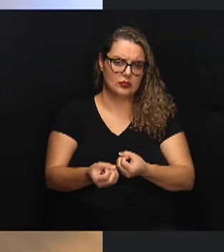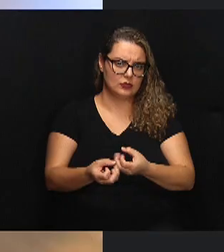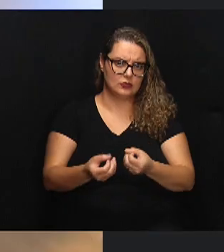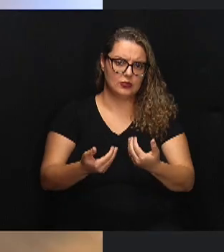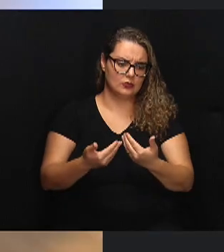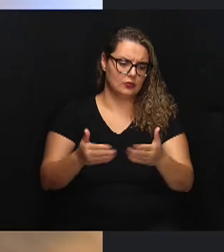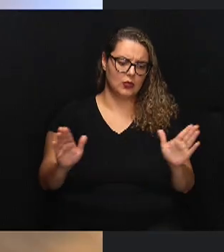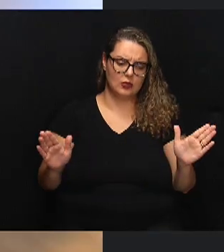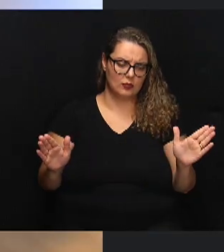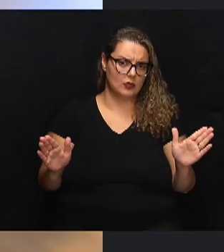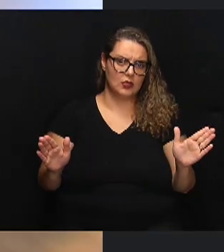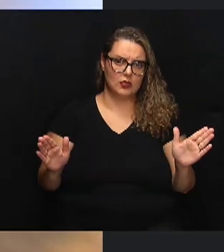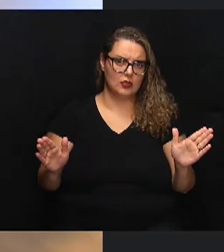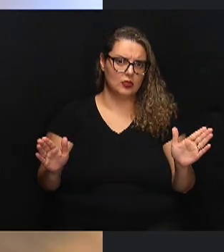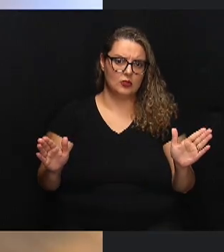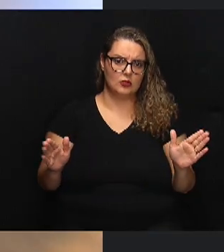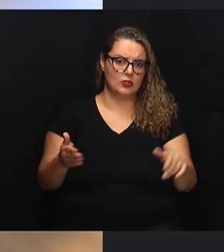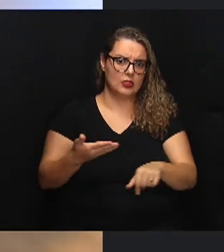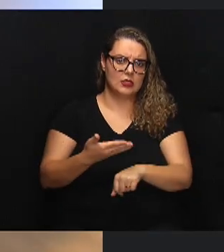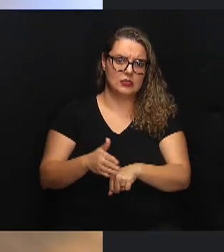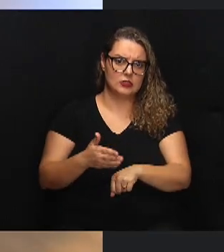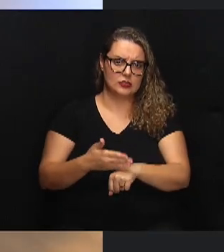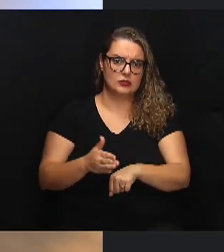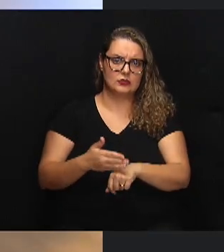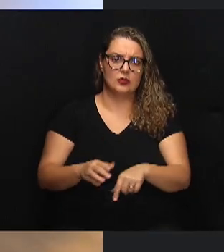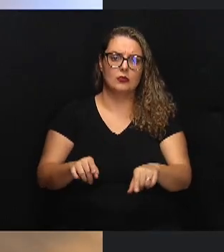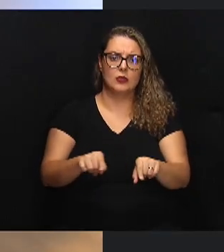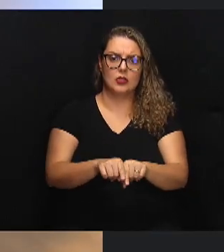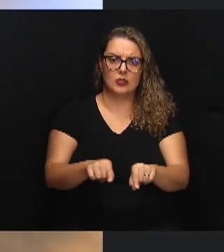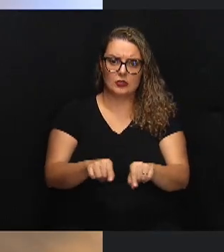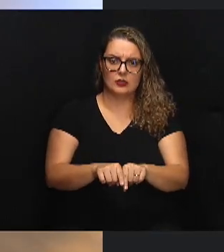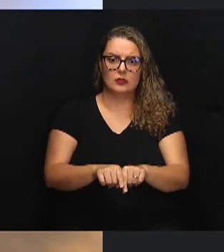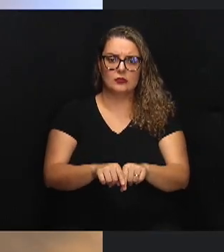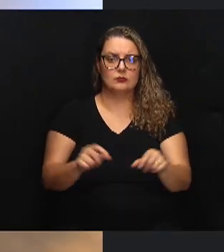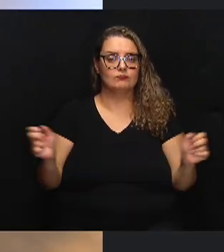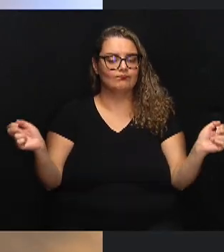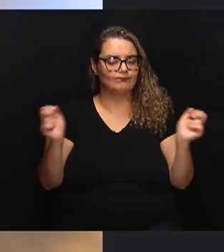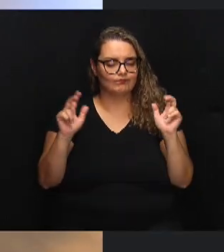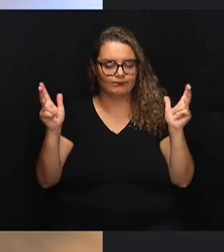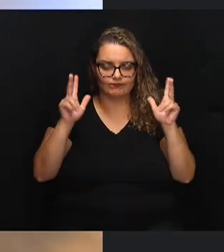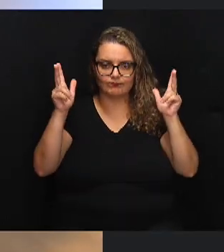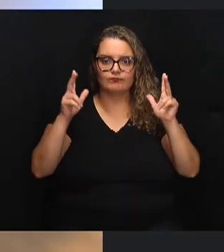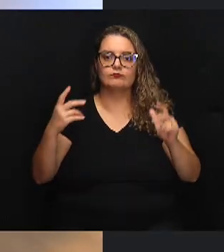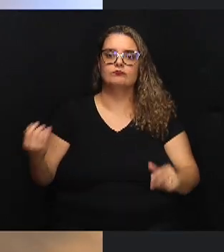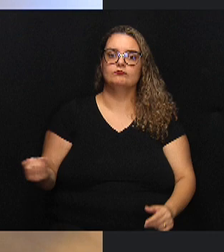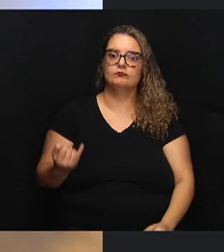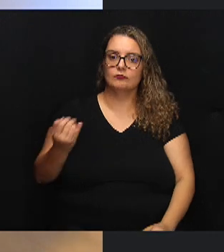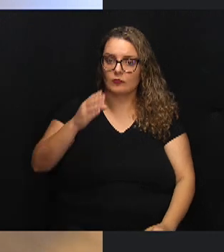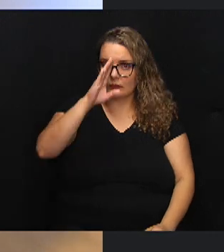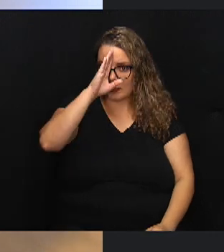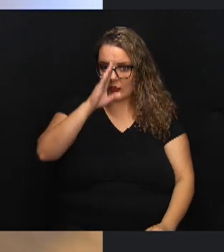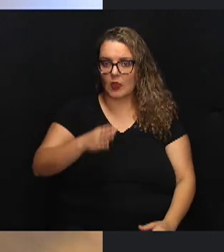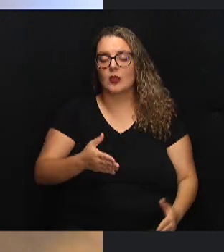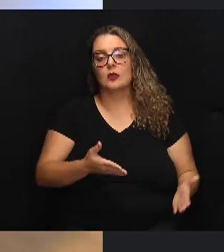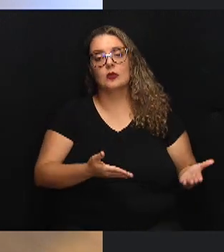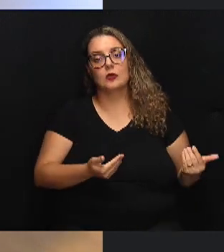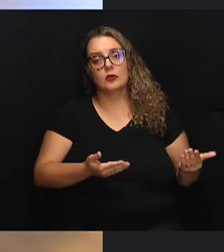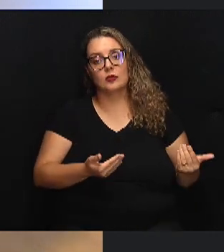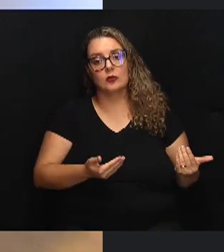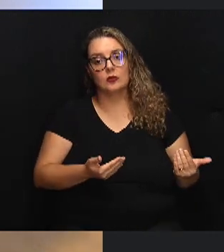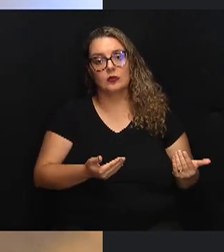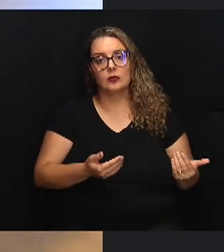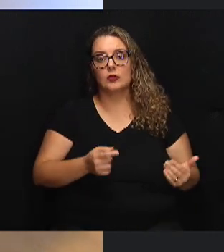disponível, essa prática. Inclusive, um alerta, assim, muito importante, principalmente para os jovens,